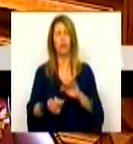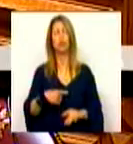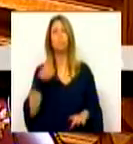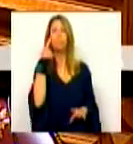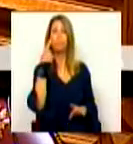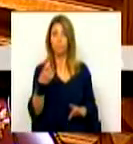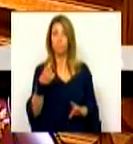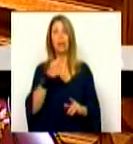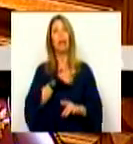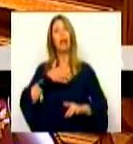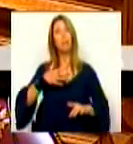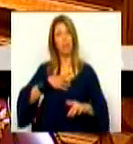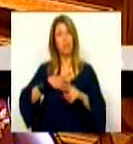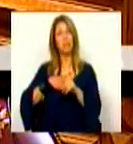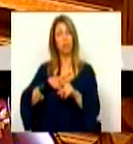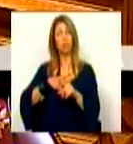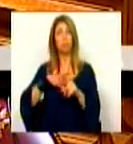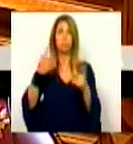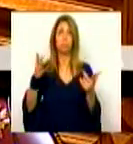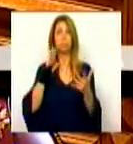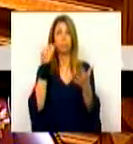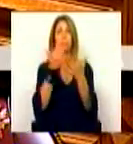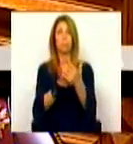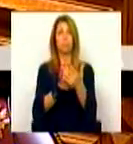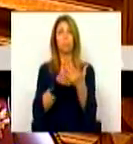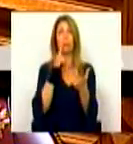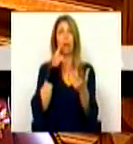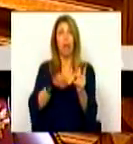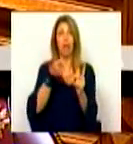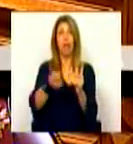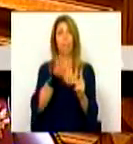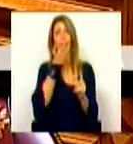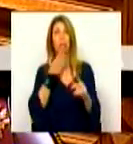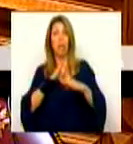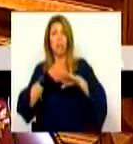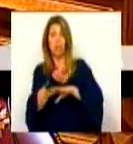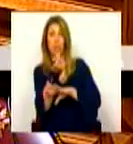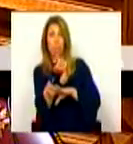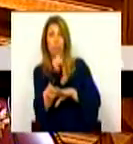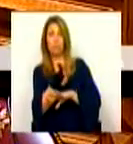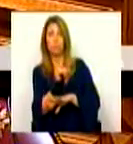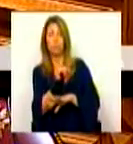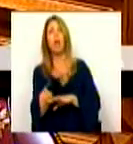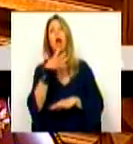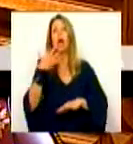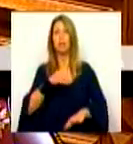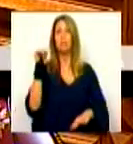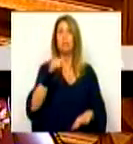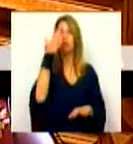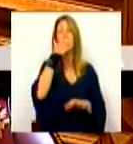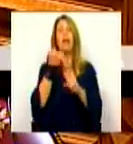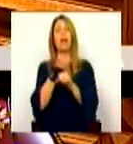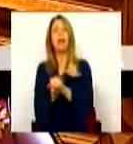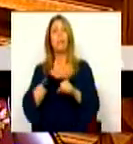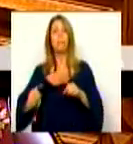seja proporcionar arrendamento acessível. Acreditamos é que se houver empresas a construir casas para